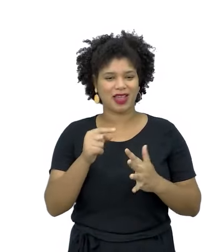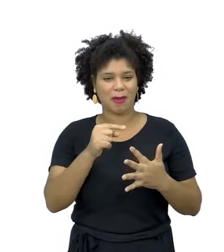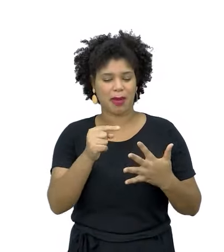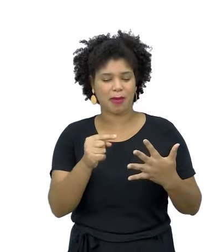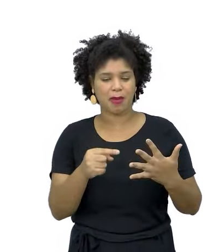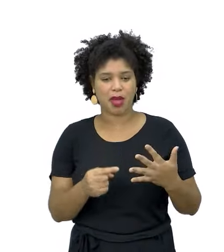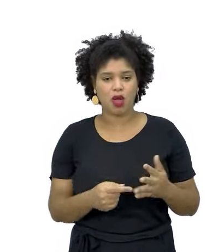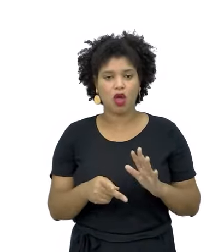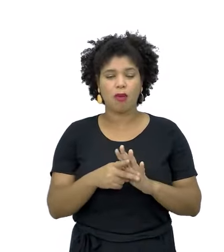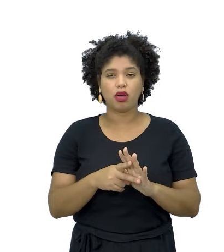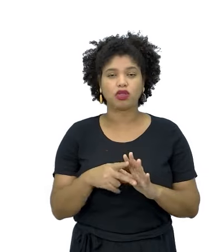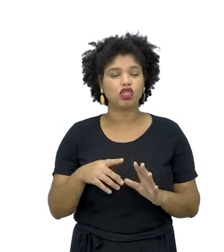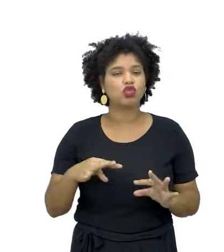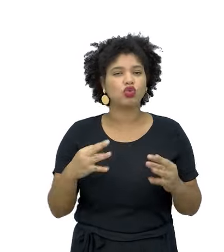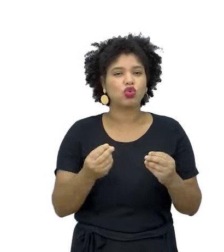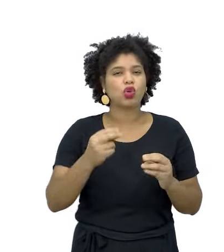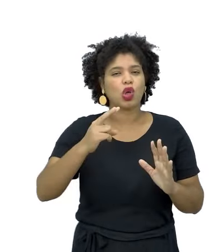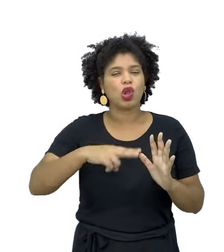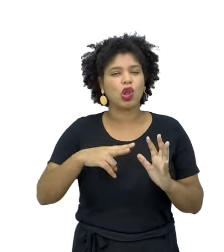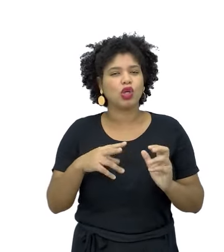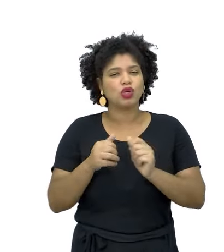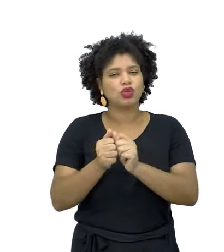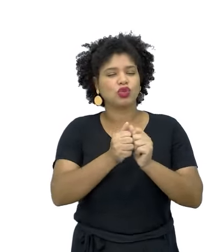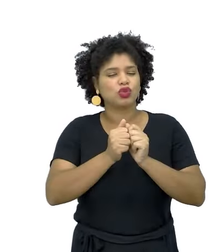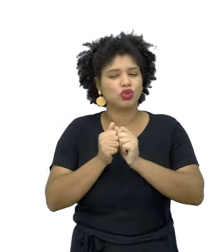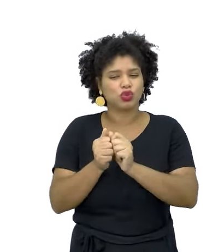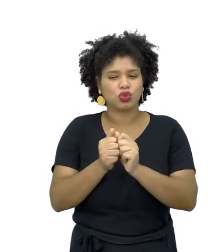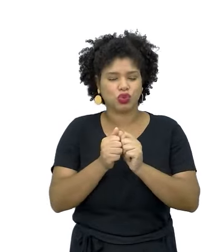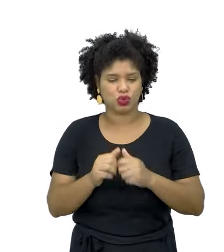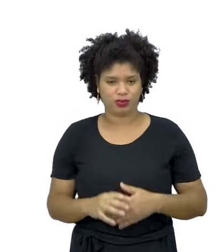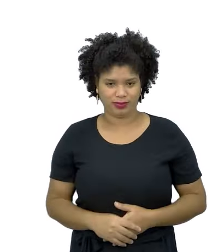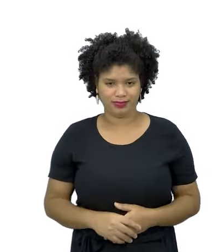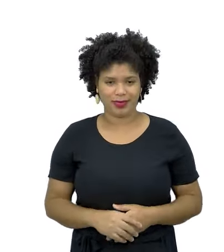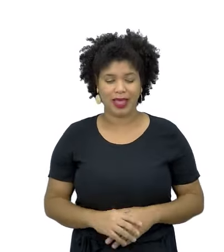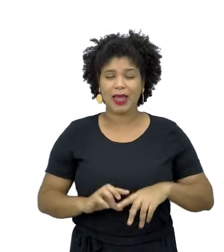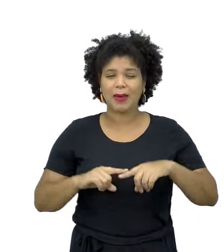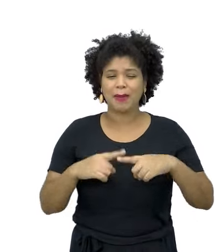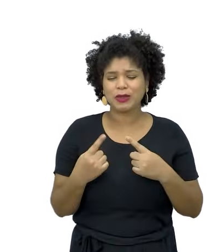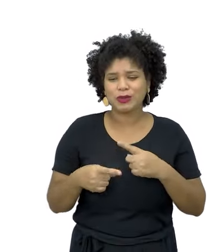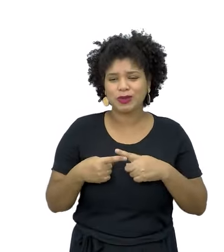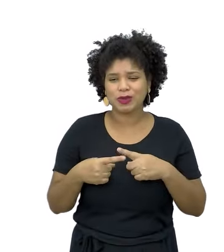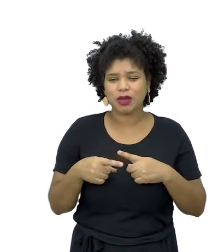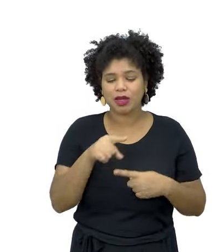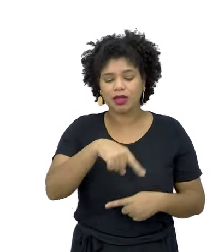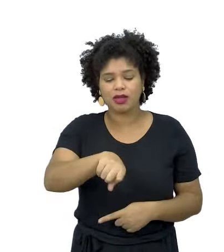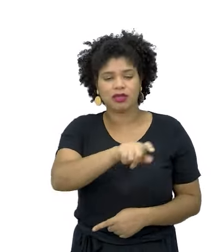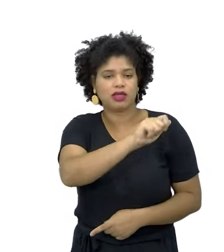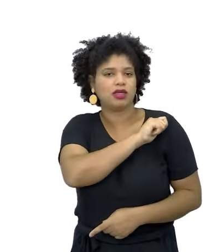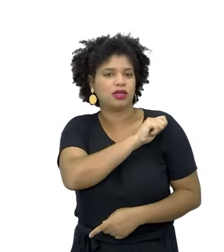né? A leitura em conjunto. Por que isso, né? Para, né, os alunos